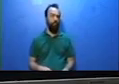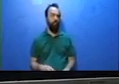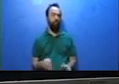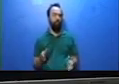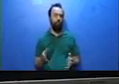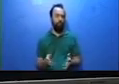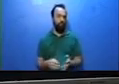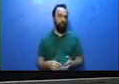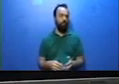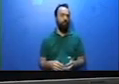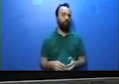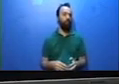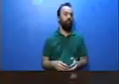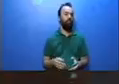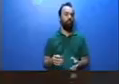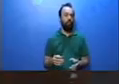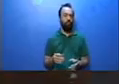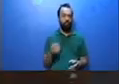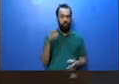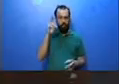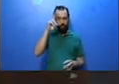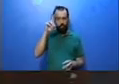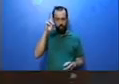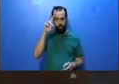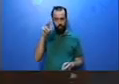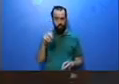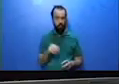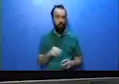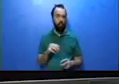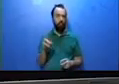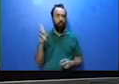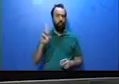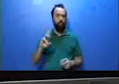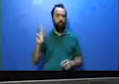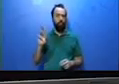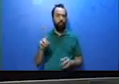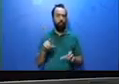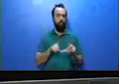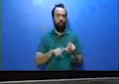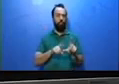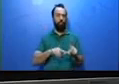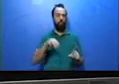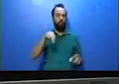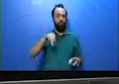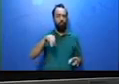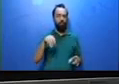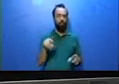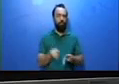agora, finalizando a nossa aula, relembramos o uso do M e do N, tá?